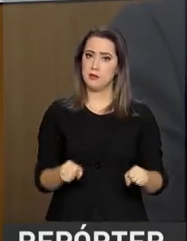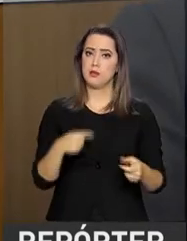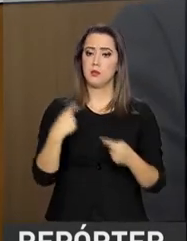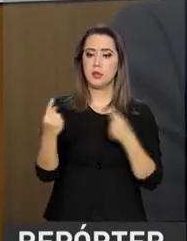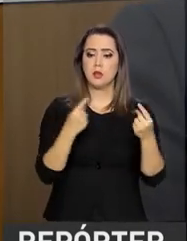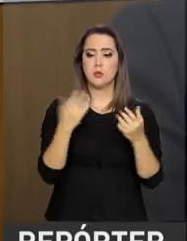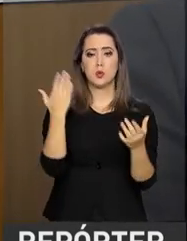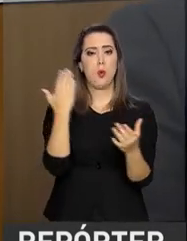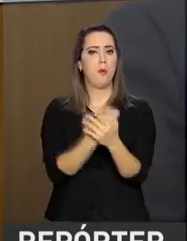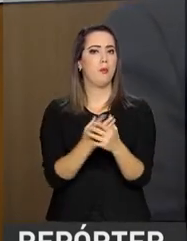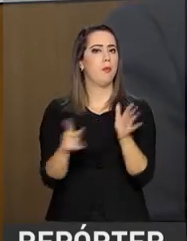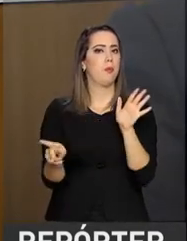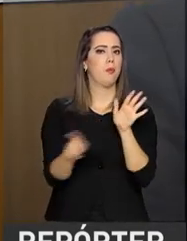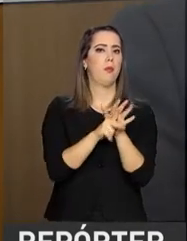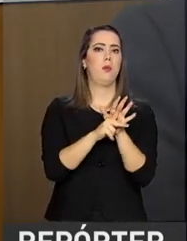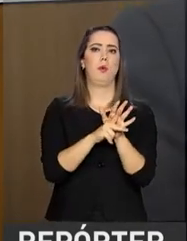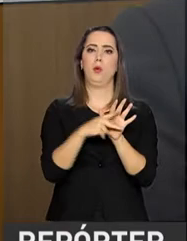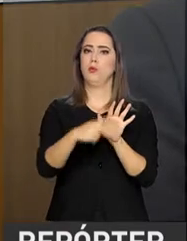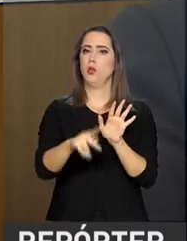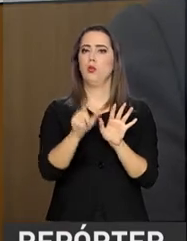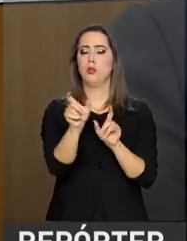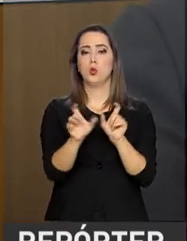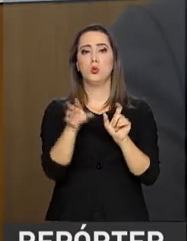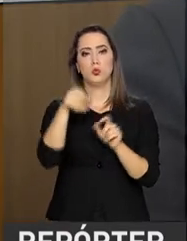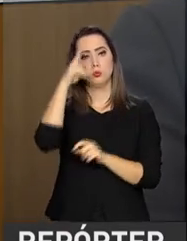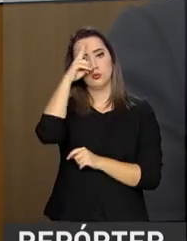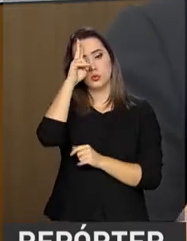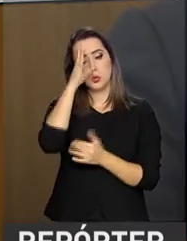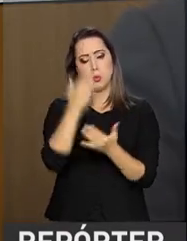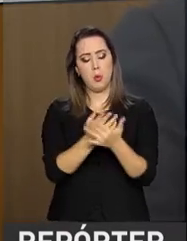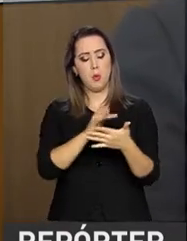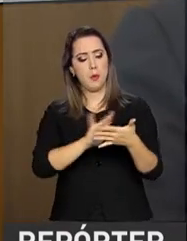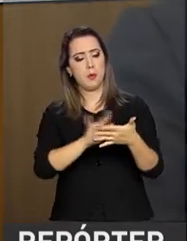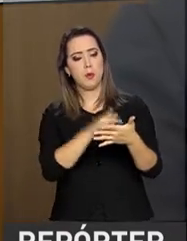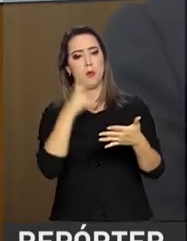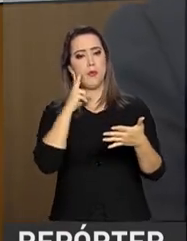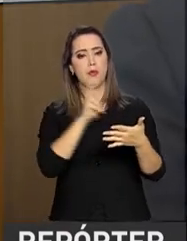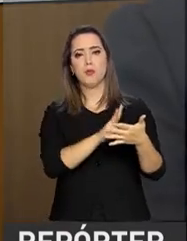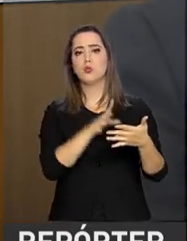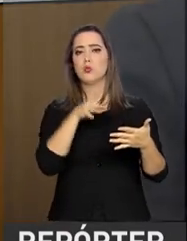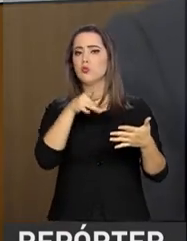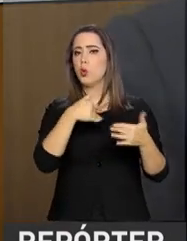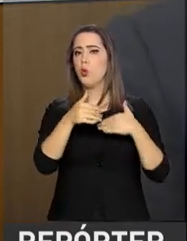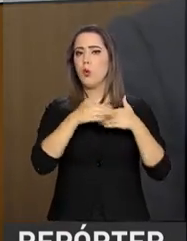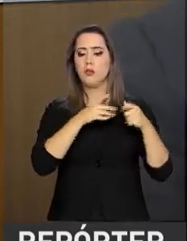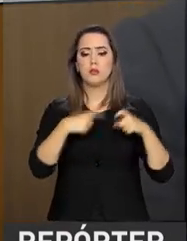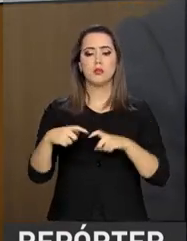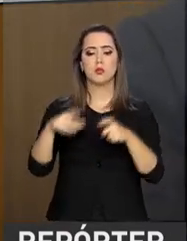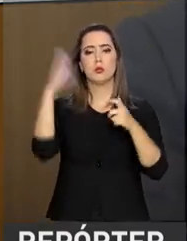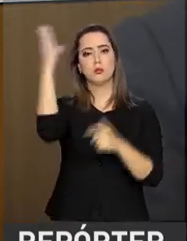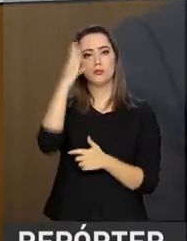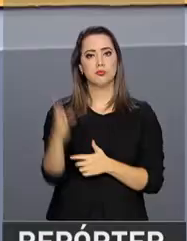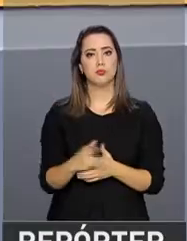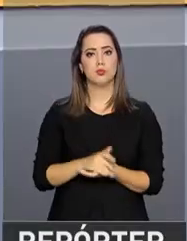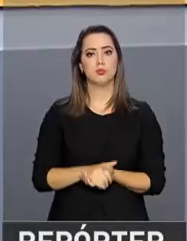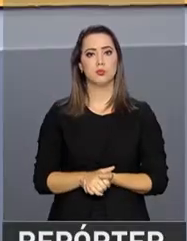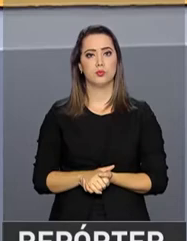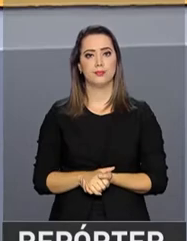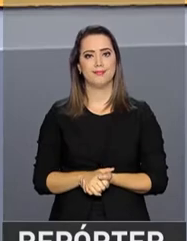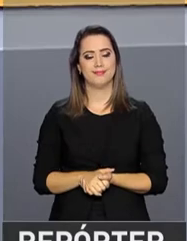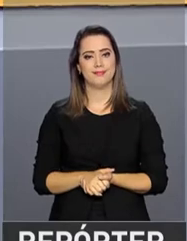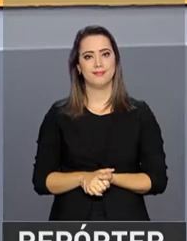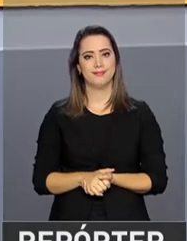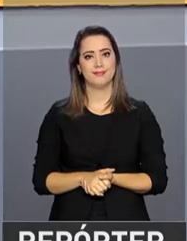seu prontuário eletrônico todo o seu histórico de saúde na sua mão para qualquer atendimento que ele precisa em qualquer lugar que ele esteja